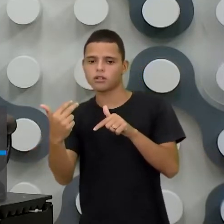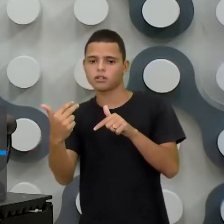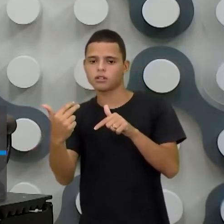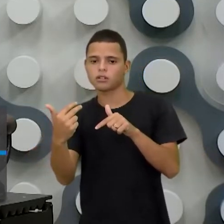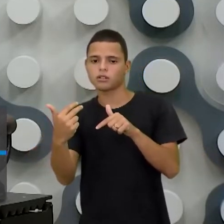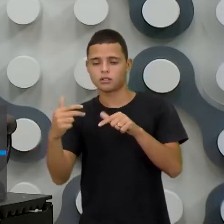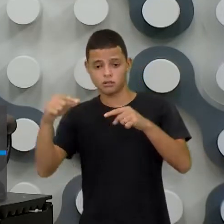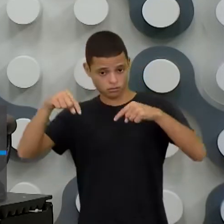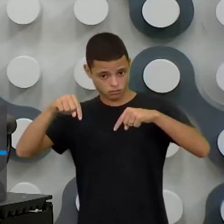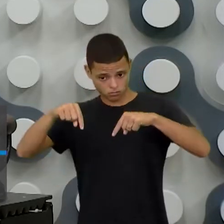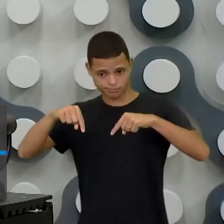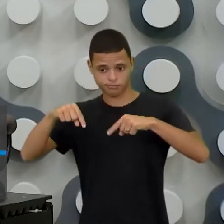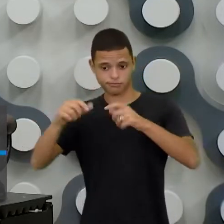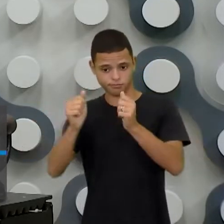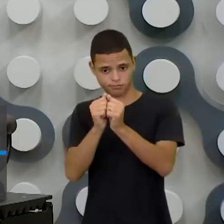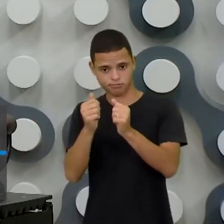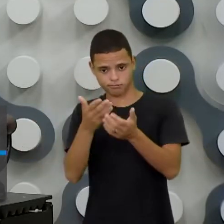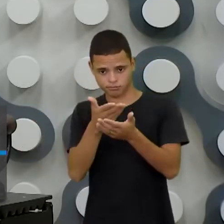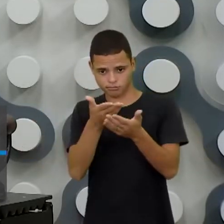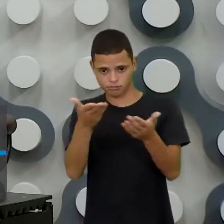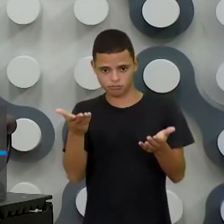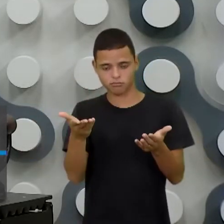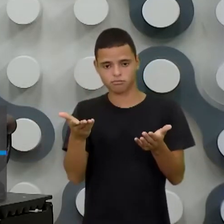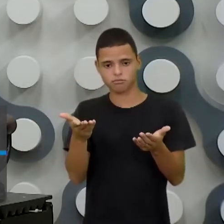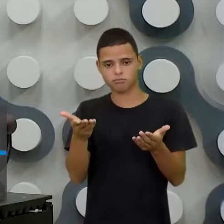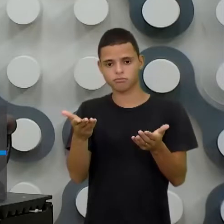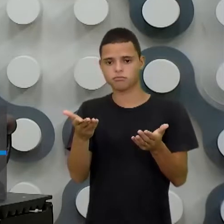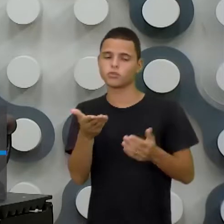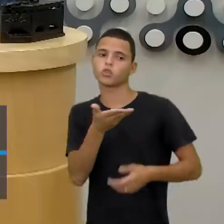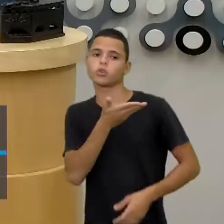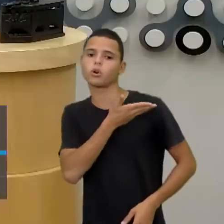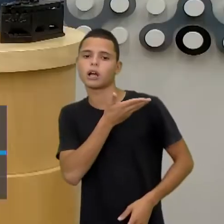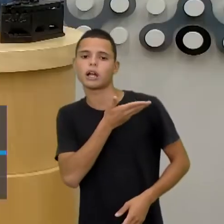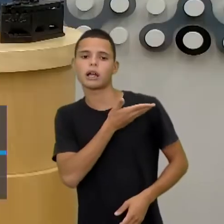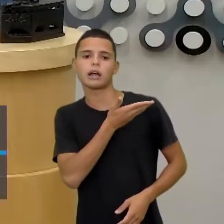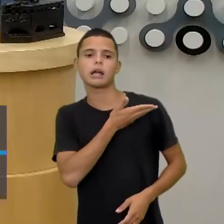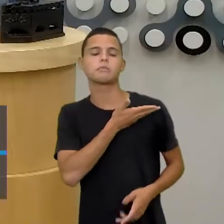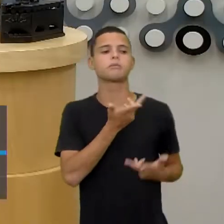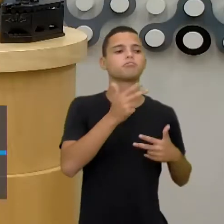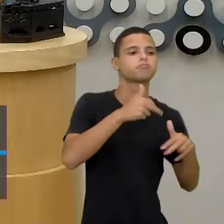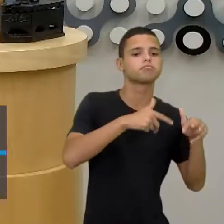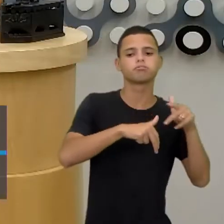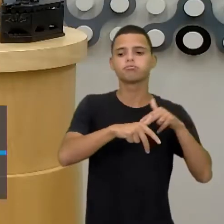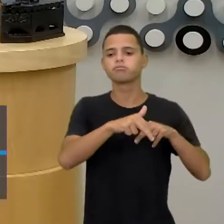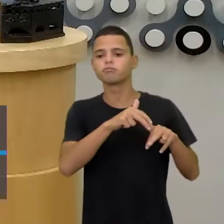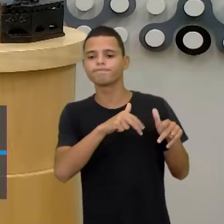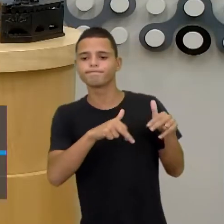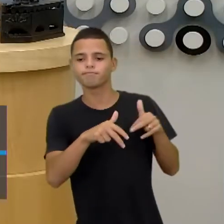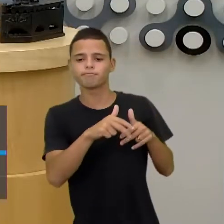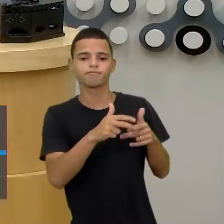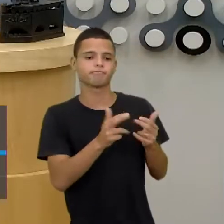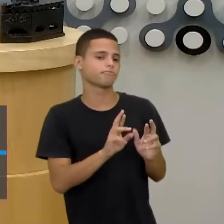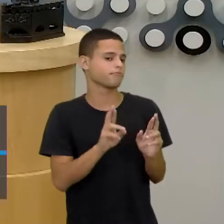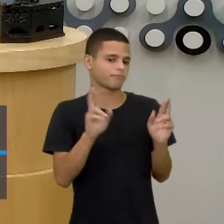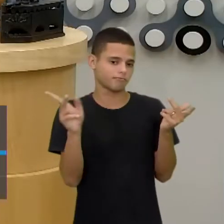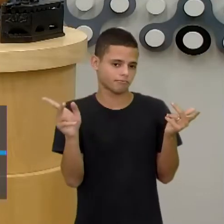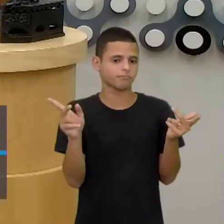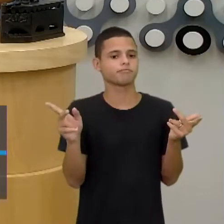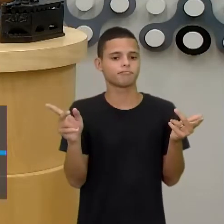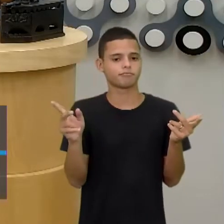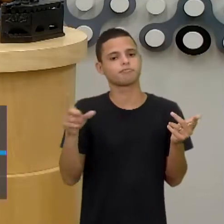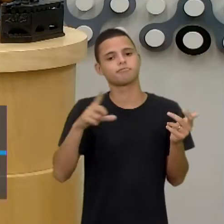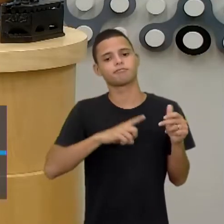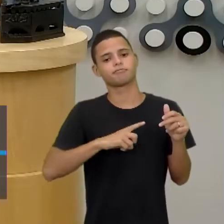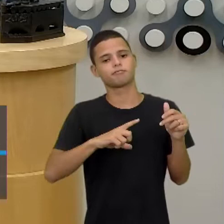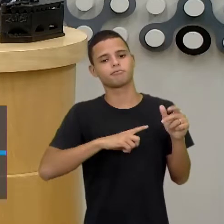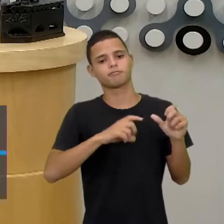quando eu estou aqui com vocês, eu tenho uma linguagem. Quando eu estou lá com os colegas... É bem diferente. Né? É bem já diferente. vai ter uma alteração nisso. Sim. Então,